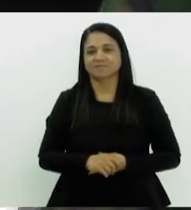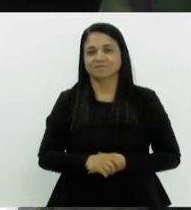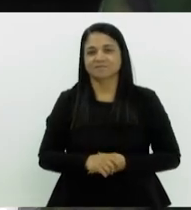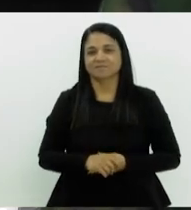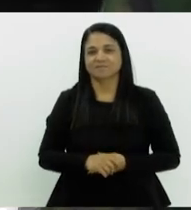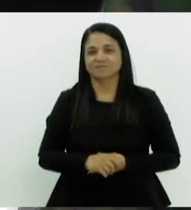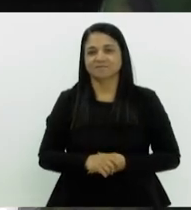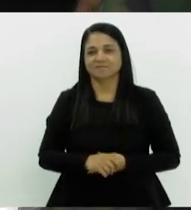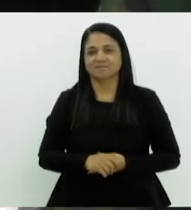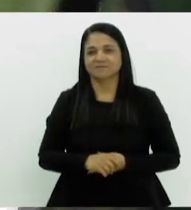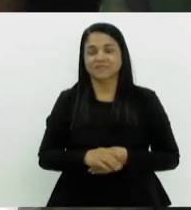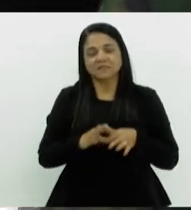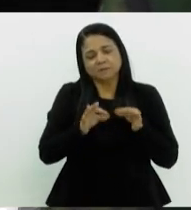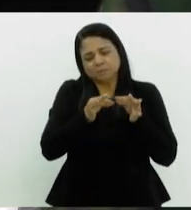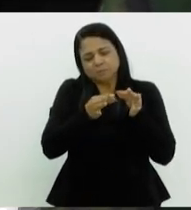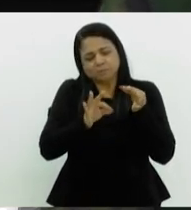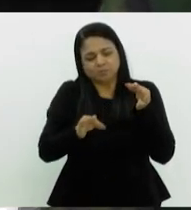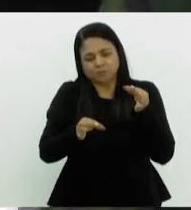sem querer me alongar